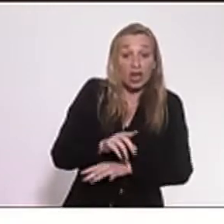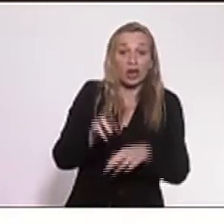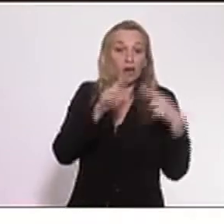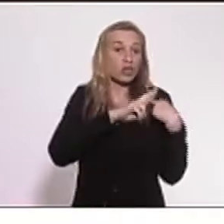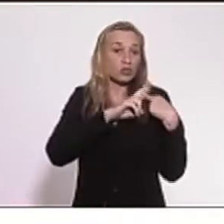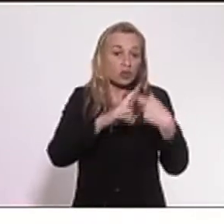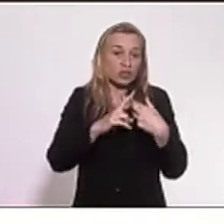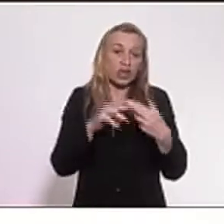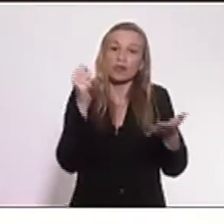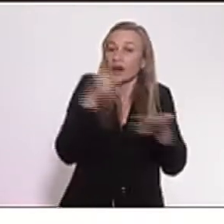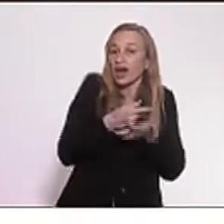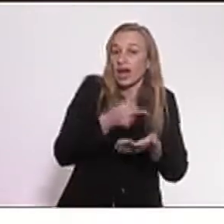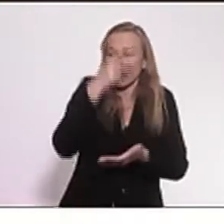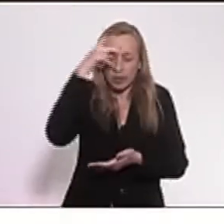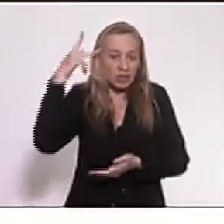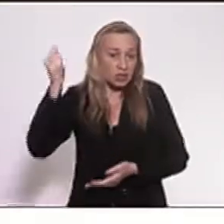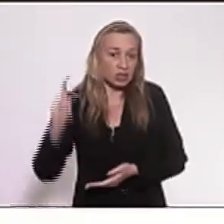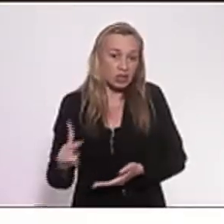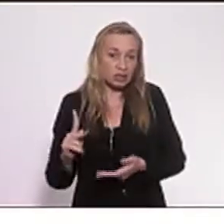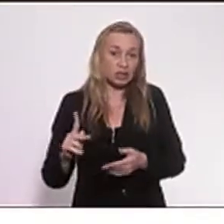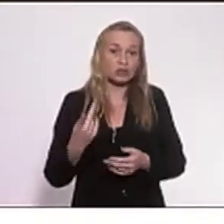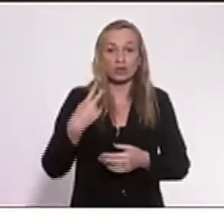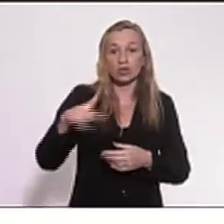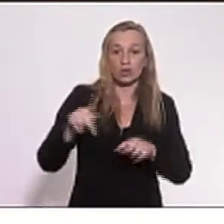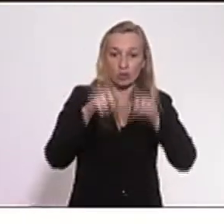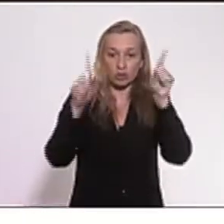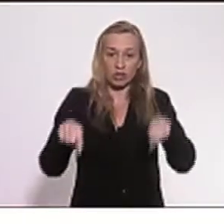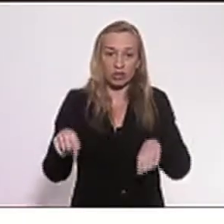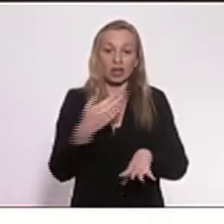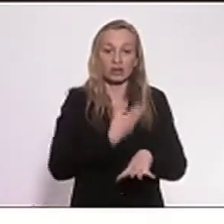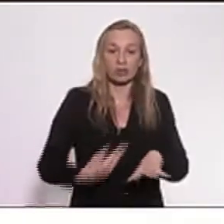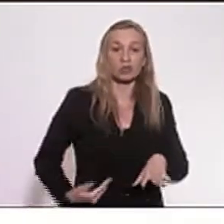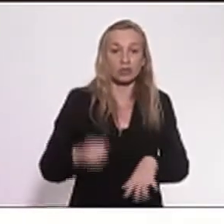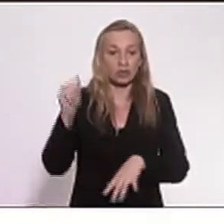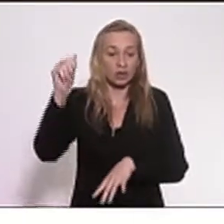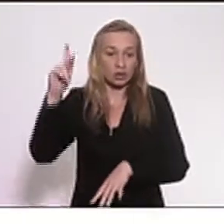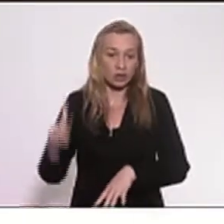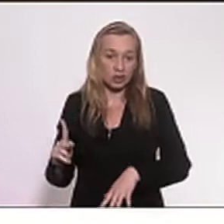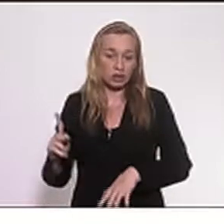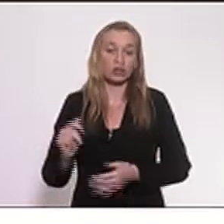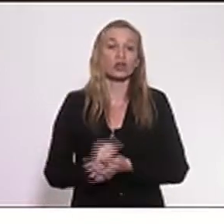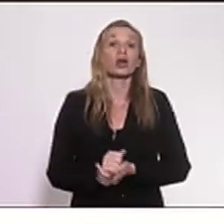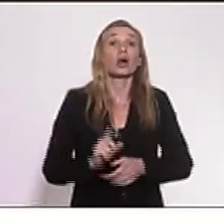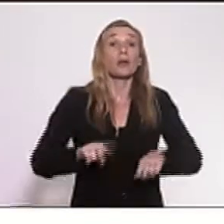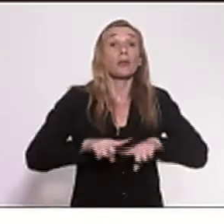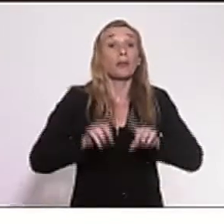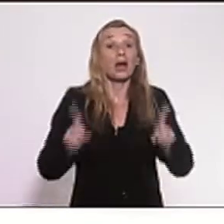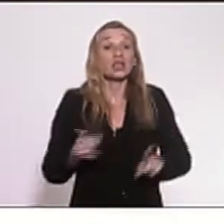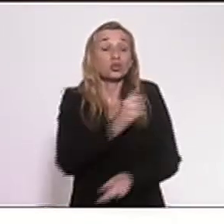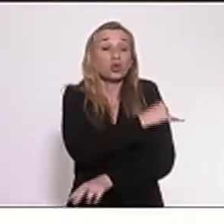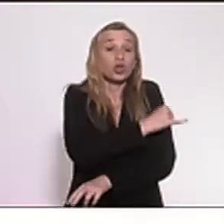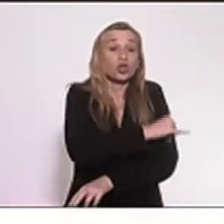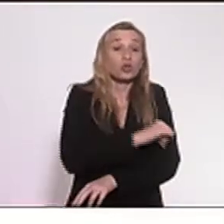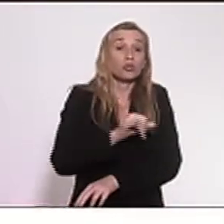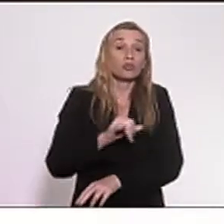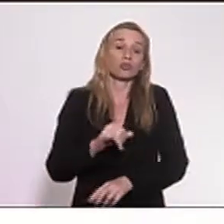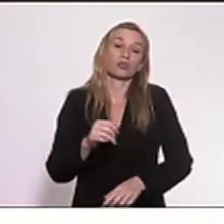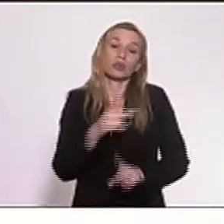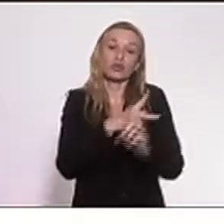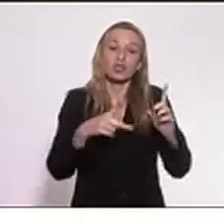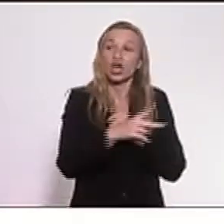por pagar a aposentadoria de seus aposentados e pensionistas. Mas o Rio Previdência nunca recebeu